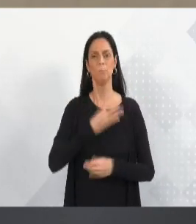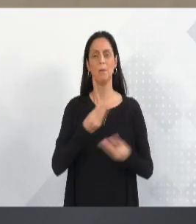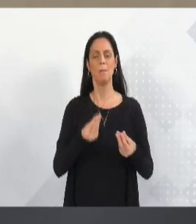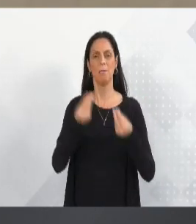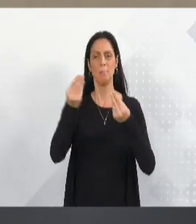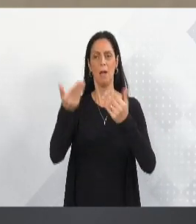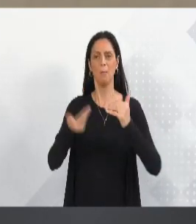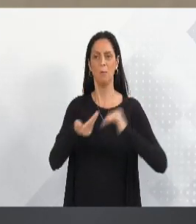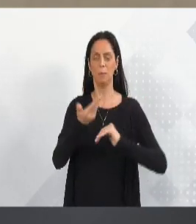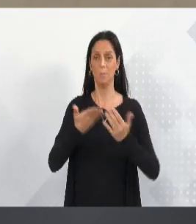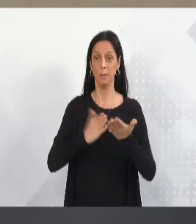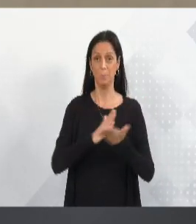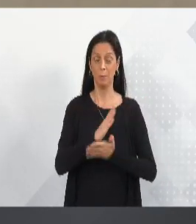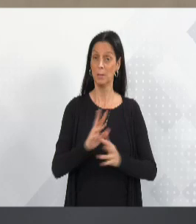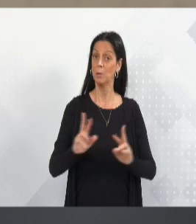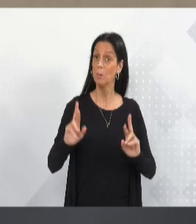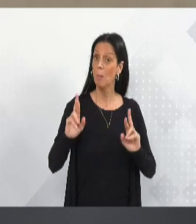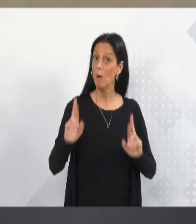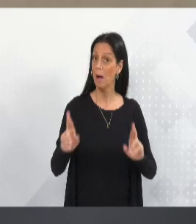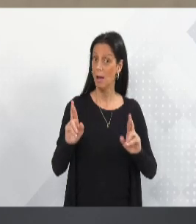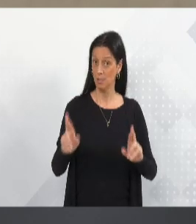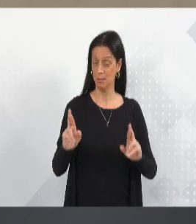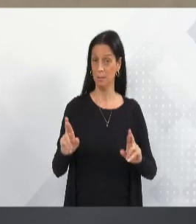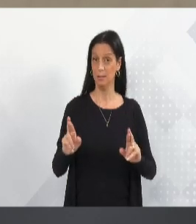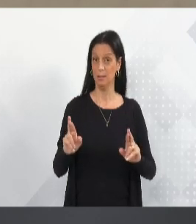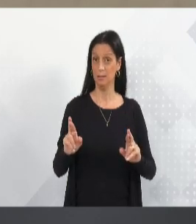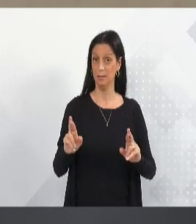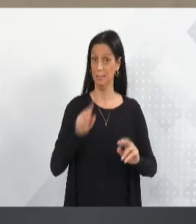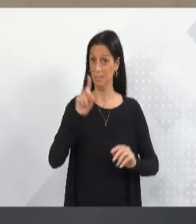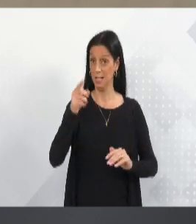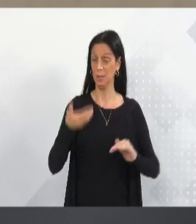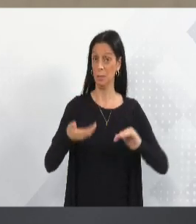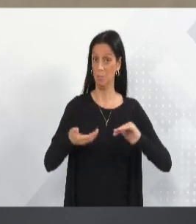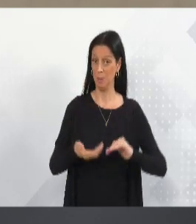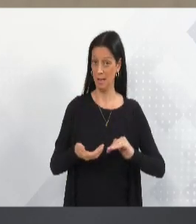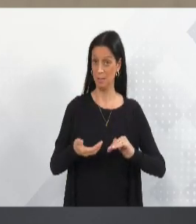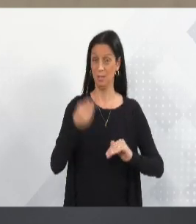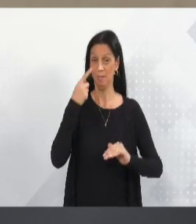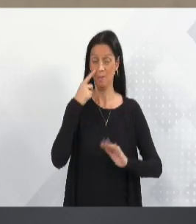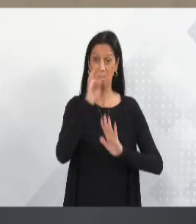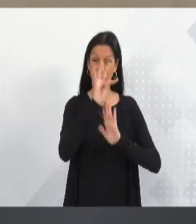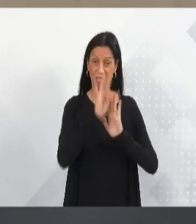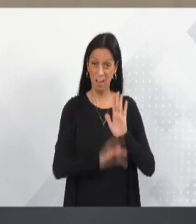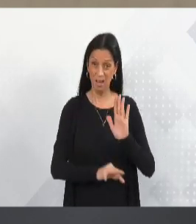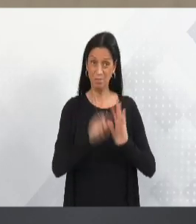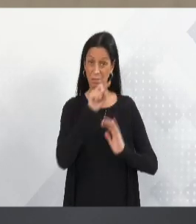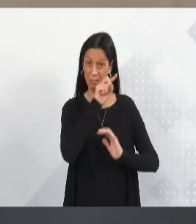Agora, espero que o restante seja rejeitado pelo Congresso Nacional, porque afronta